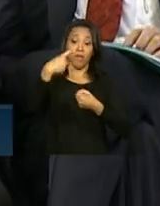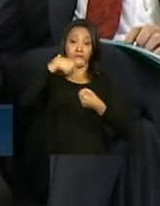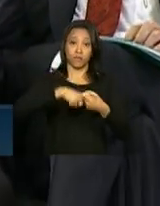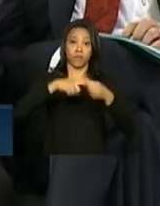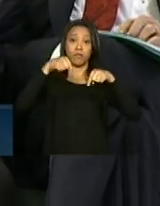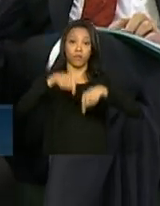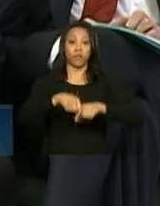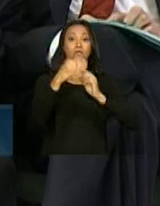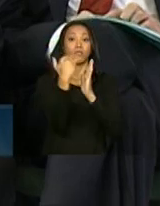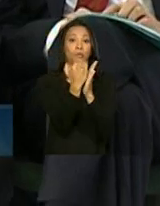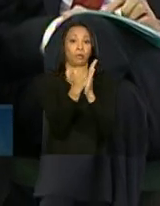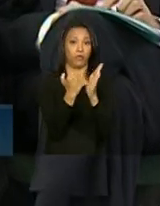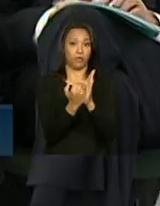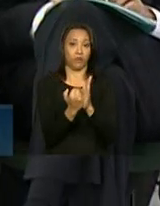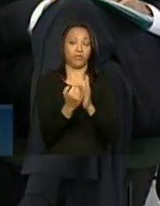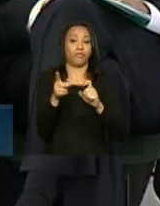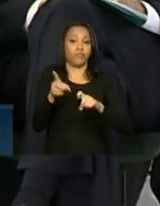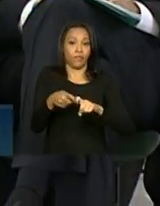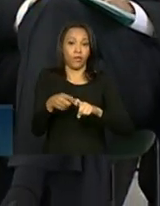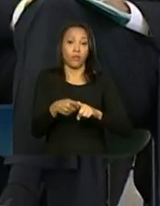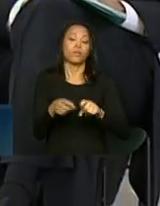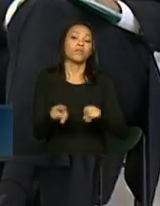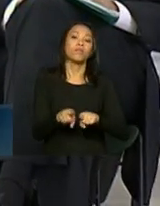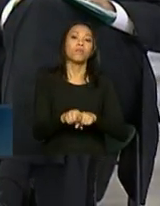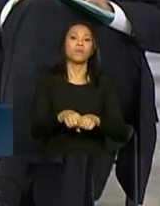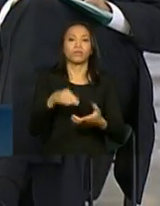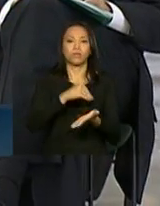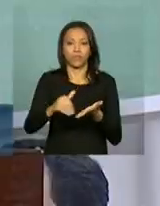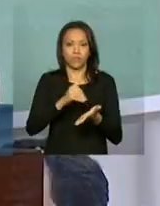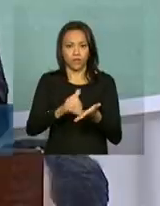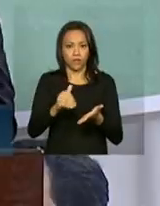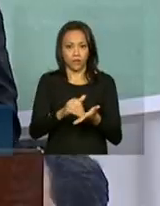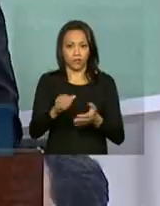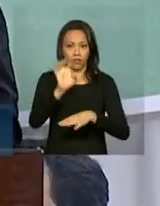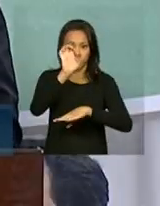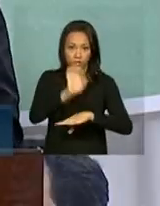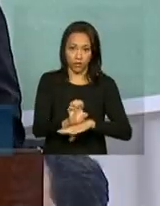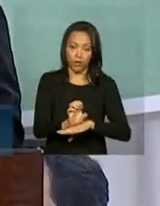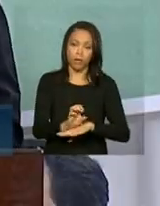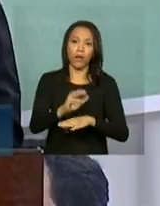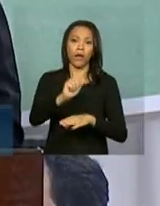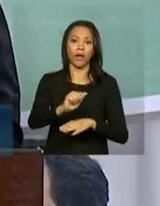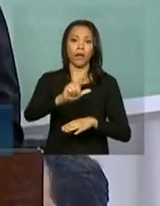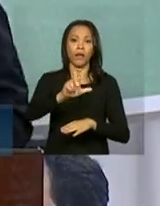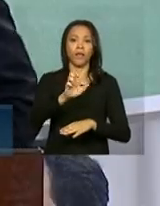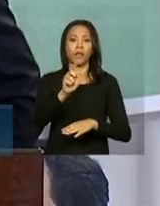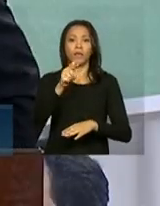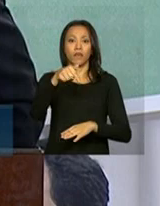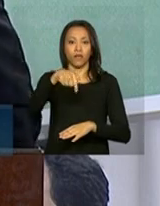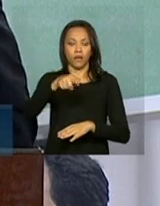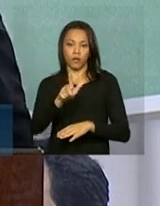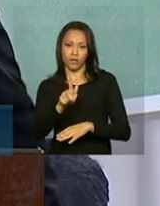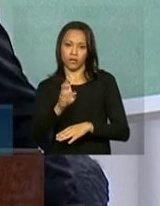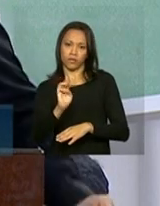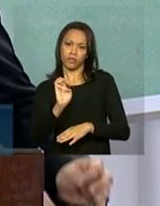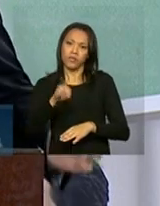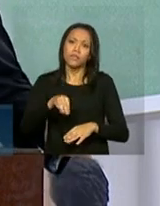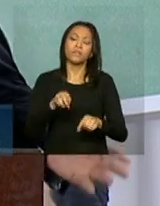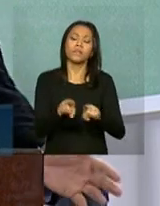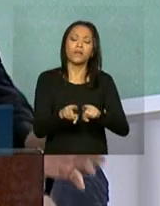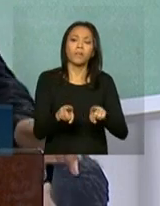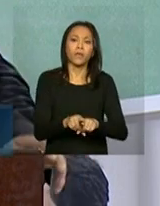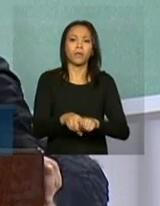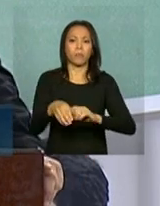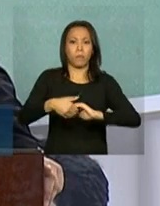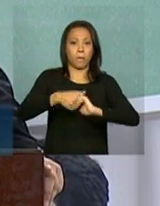programa, saudar, em nome do secretário estadual Wilson Alecrim, e do secretário municipal de saúde Nardi, presidente